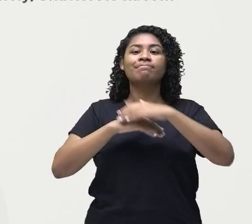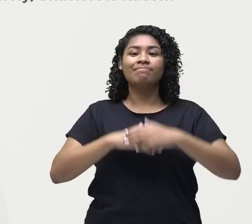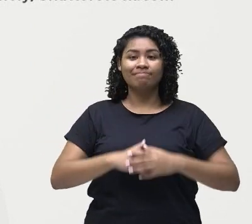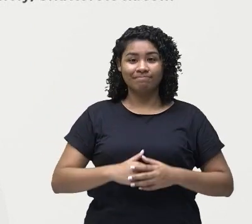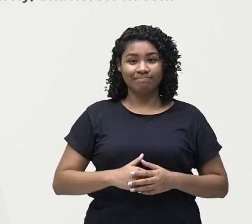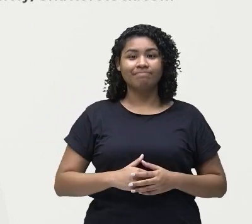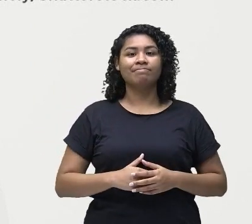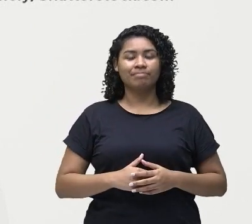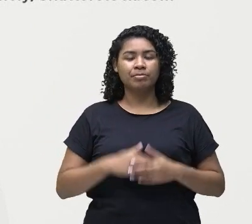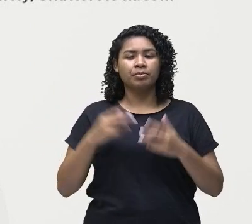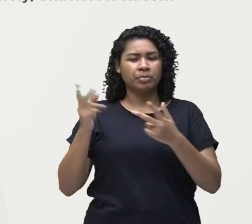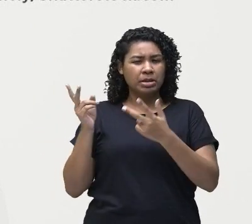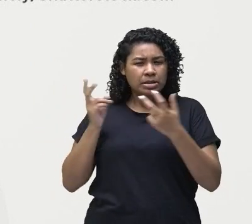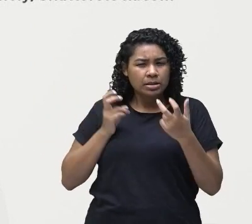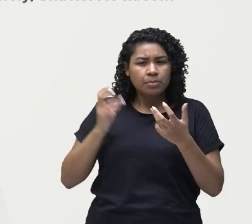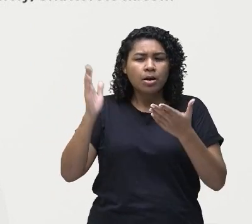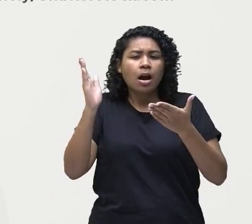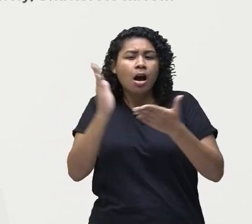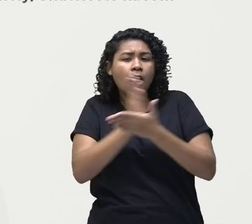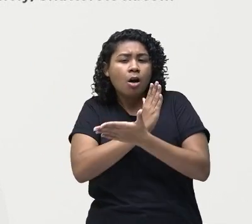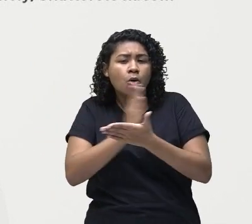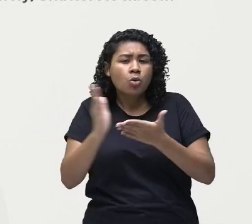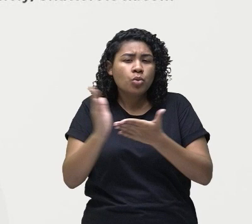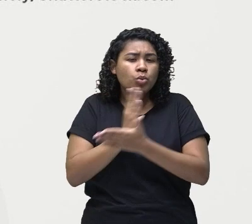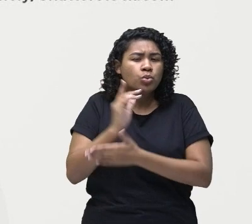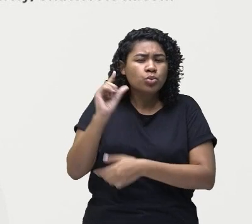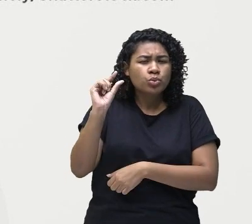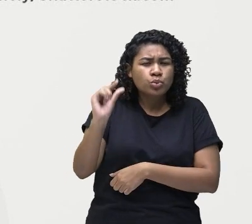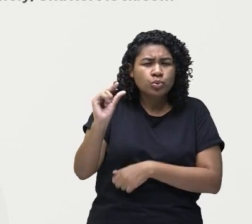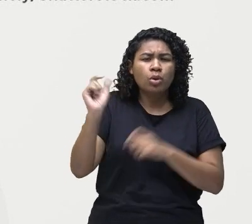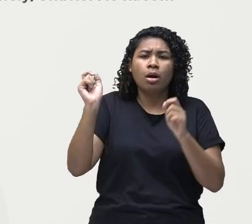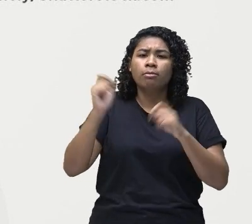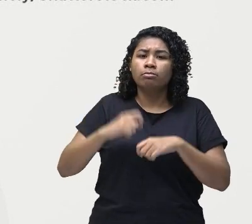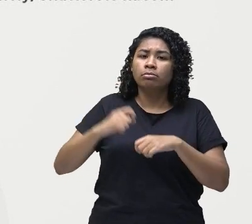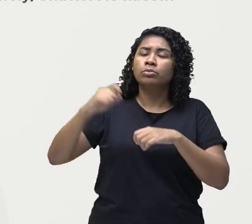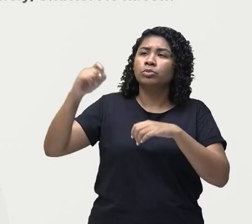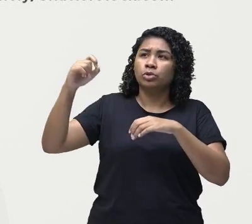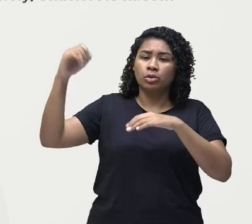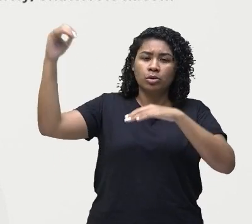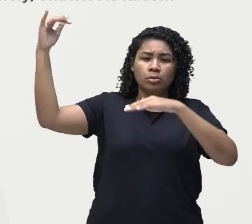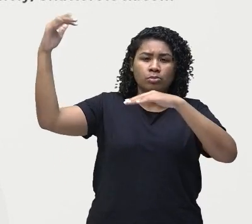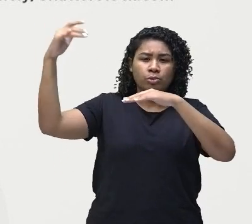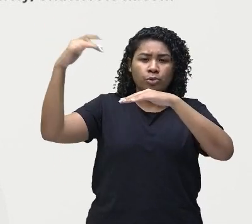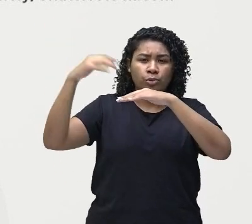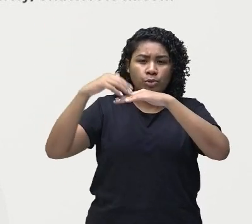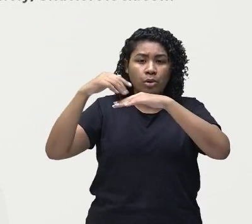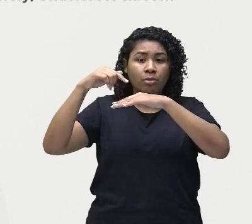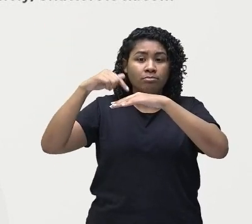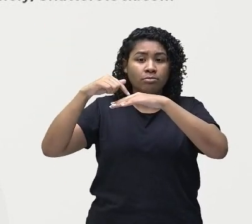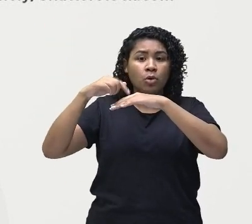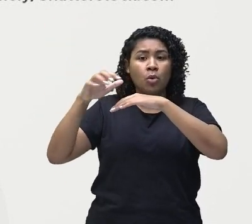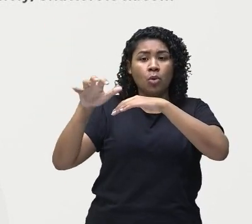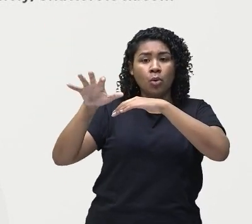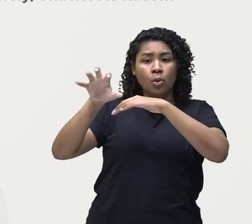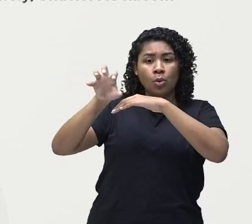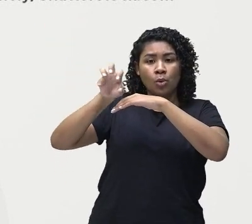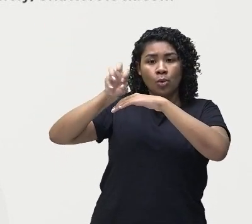que alguns raios são absorvidos 100% pela camada de ozônio.